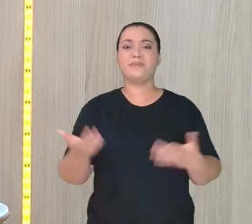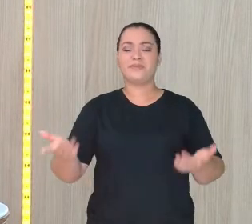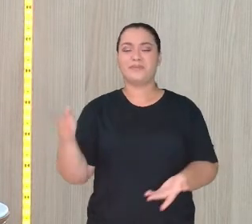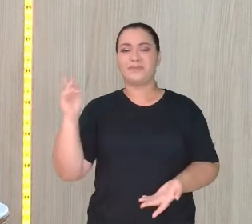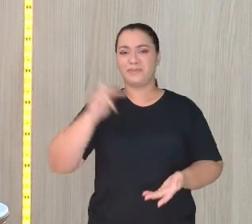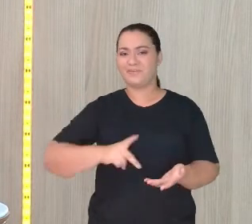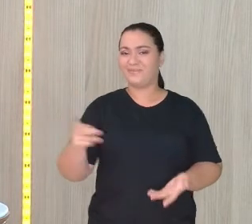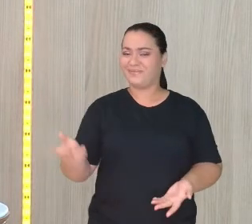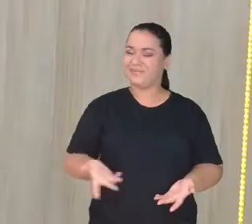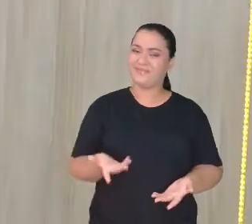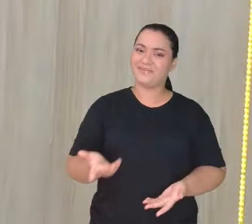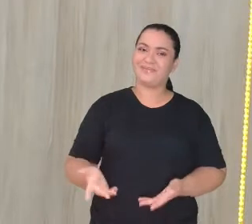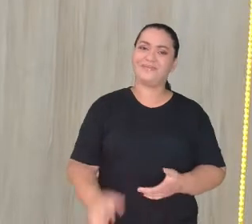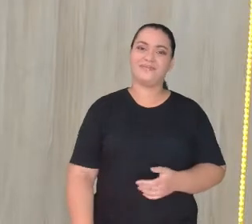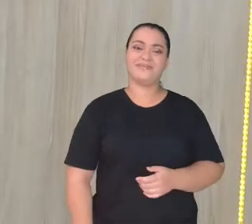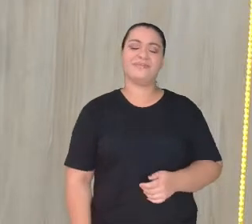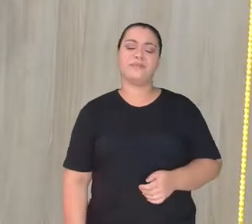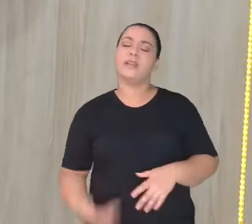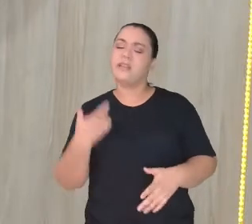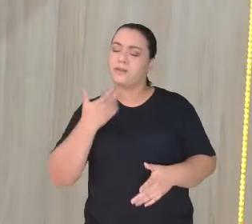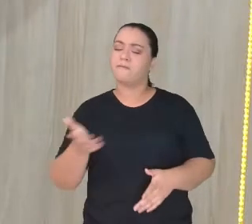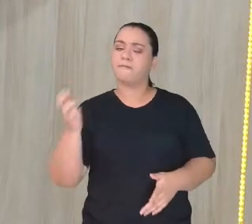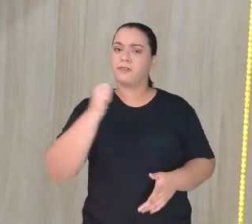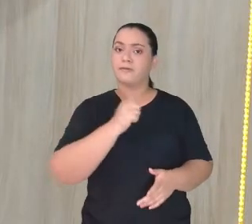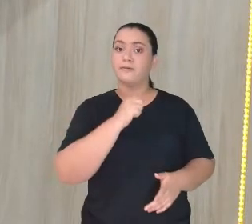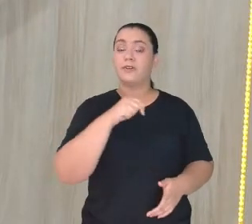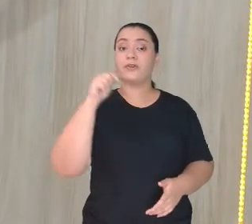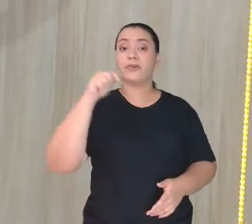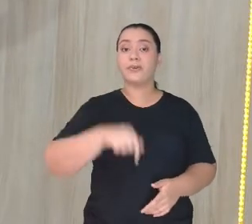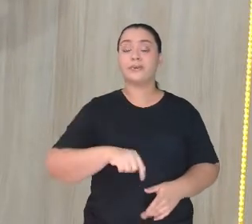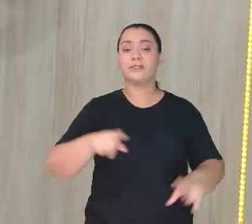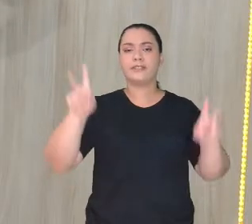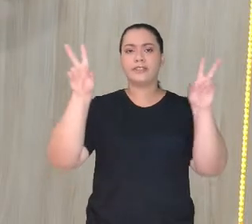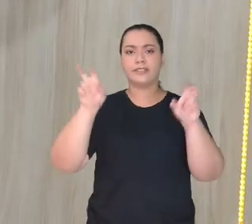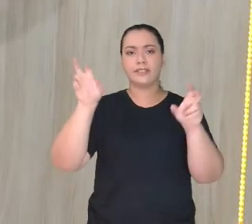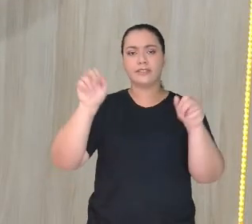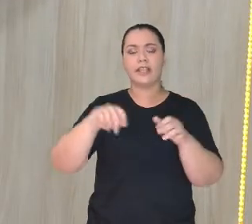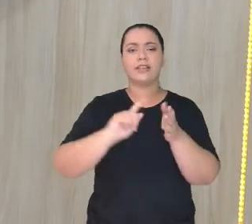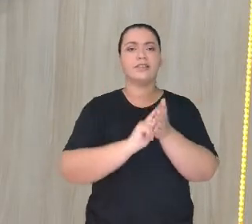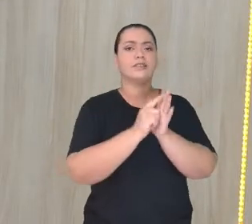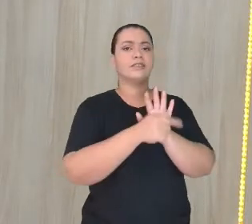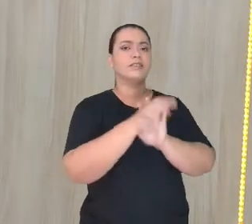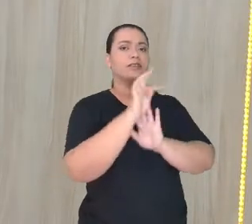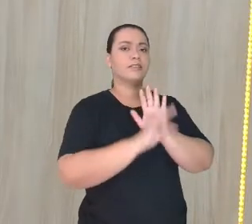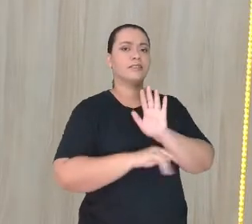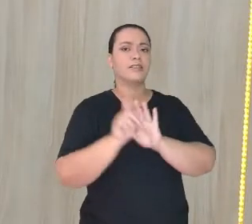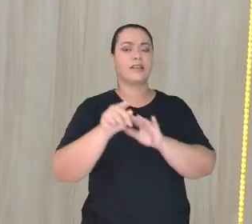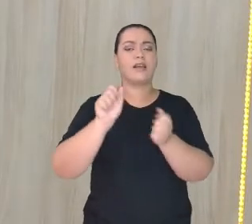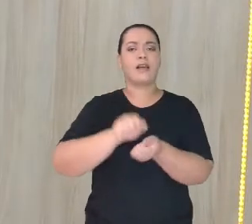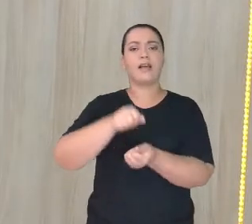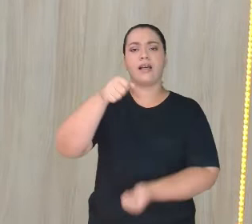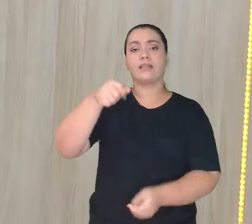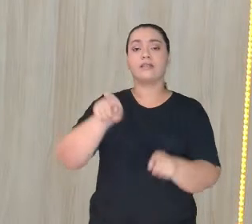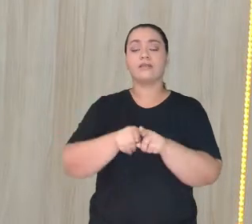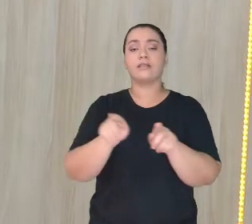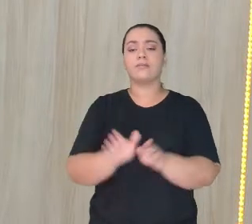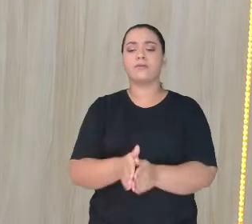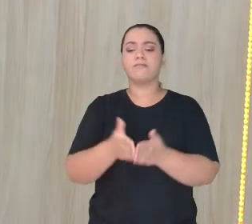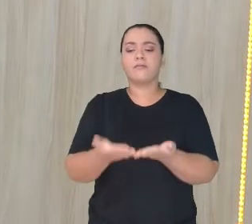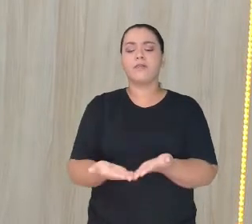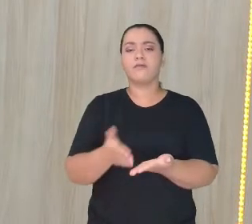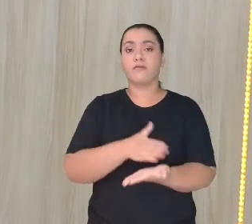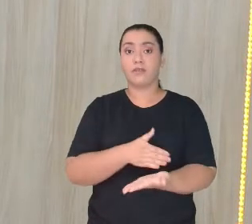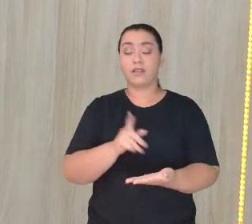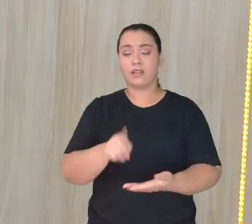Borba, vamos. Vamos lá. Então, hoje a gente vai trabalhar os gêneros textuais cartaz e folder, que